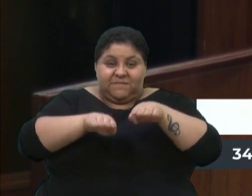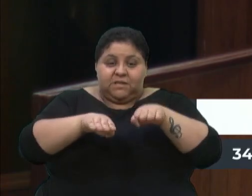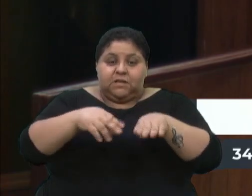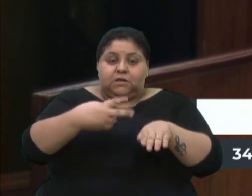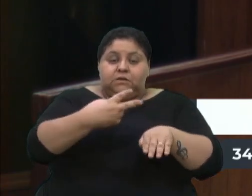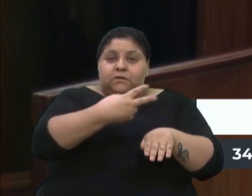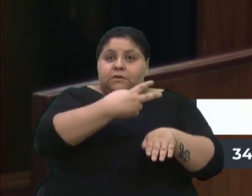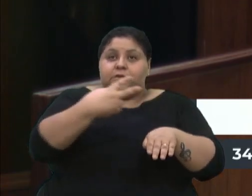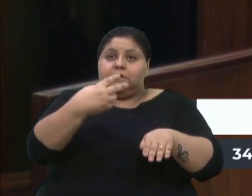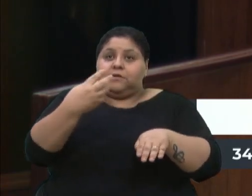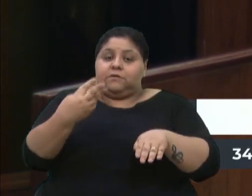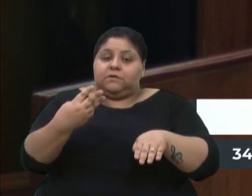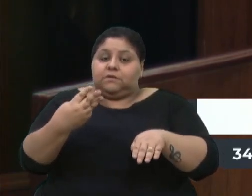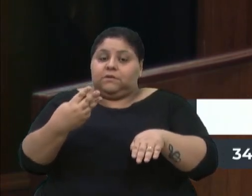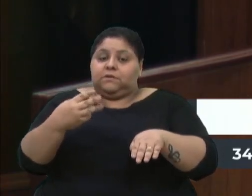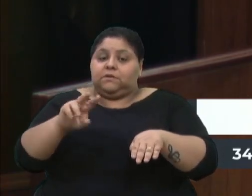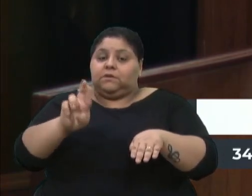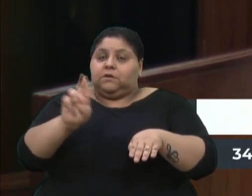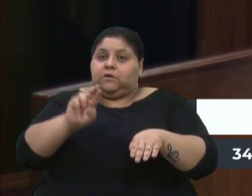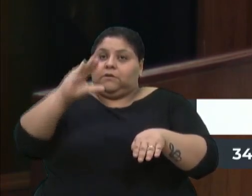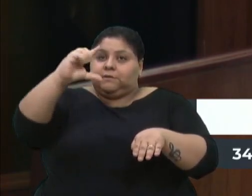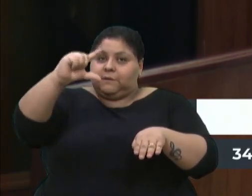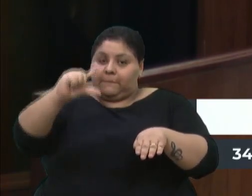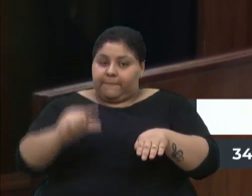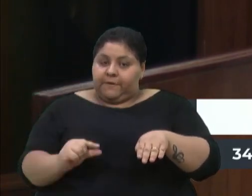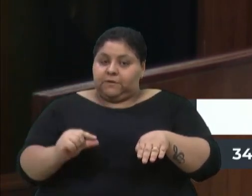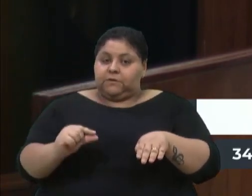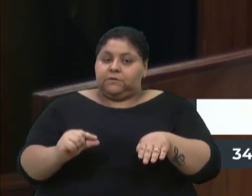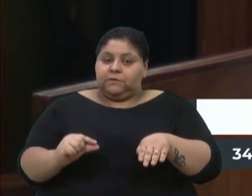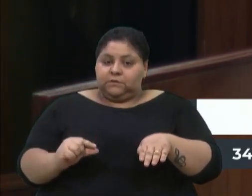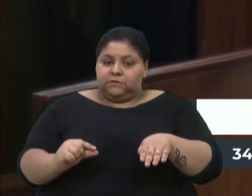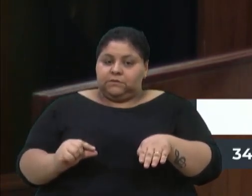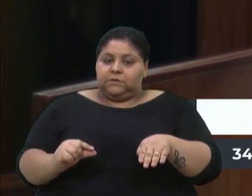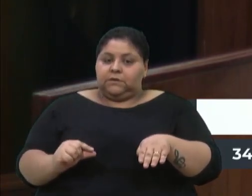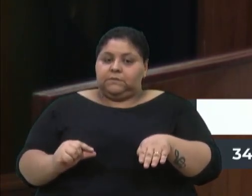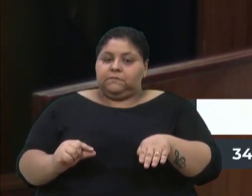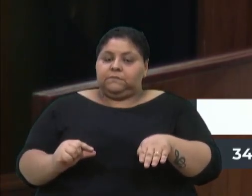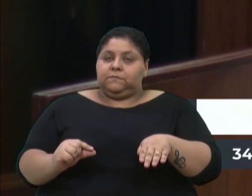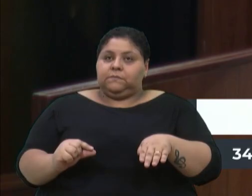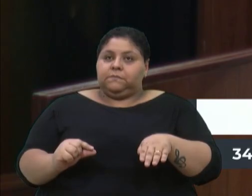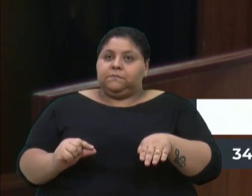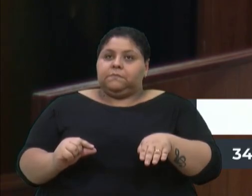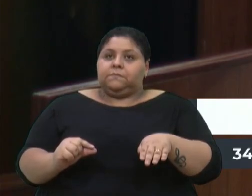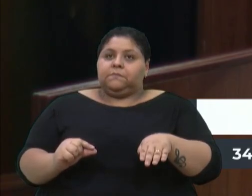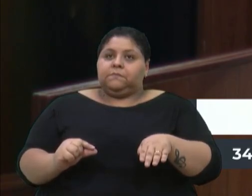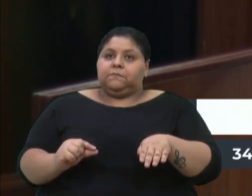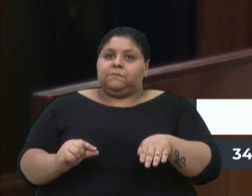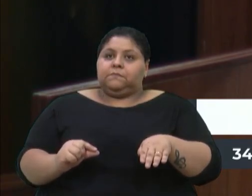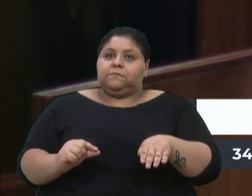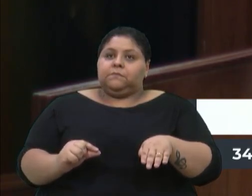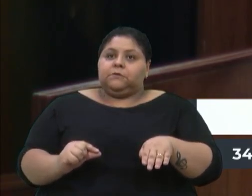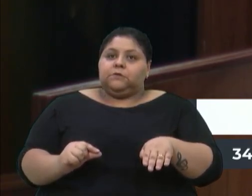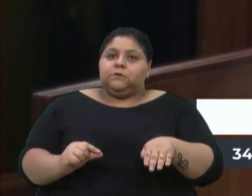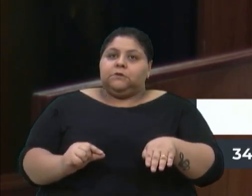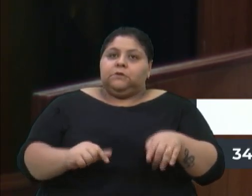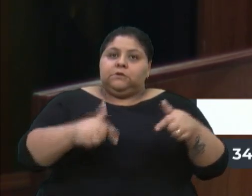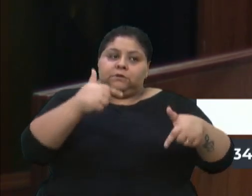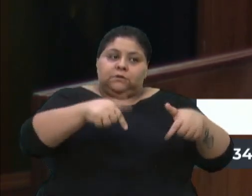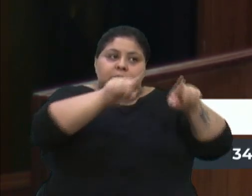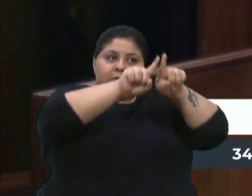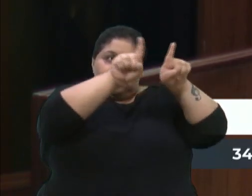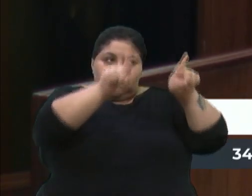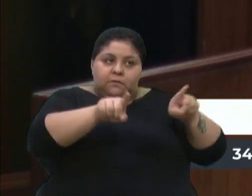226 milhões a menos, que é o depósito do FAPS, encargos especiais.